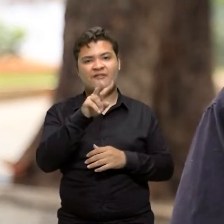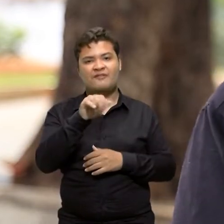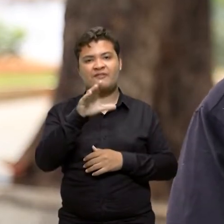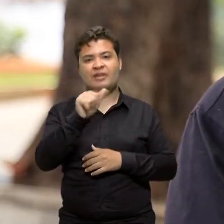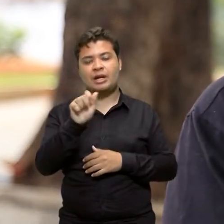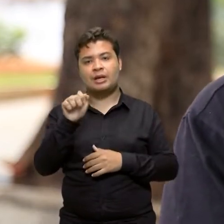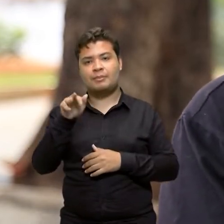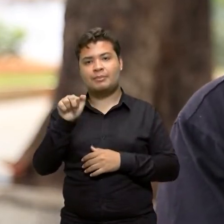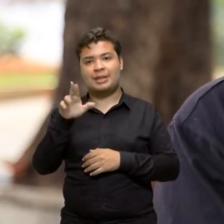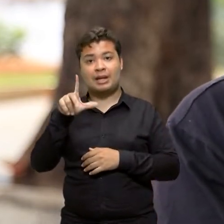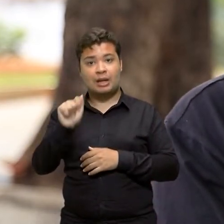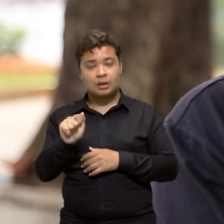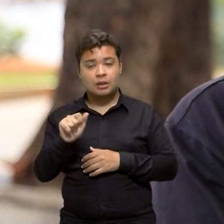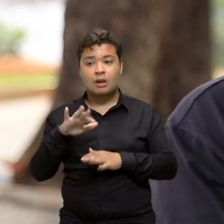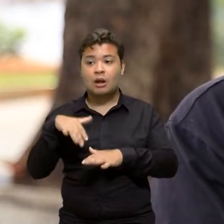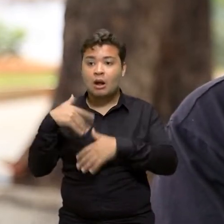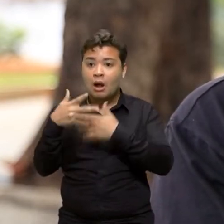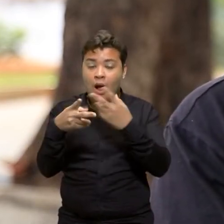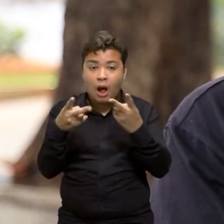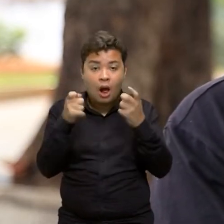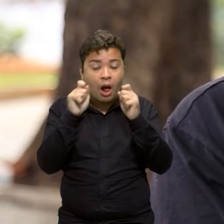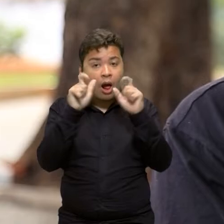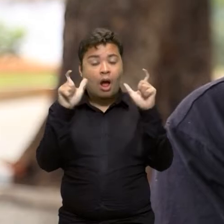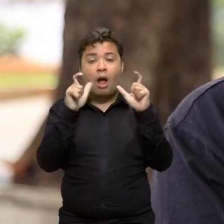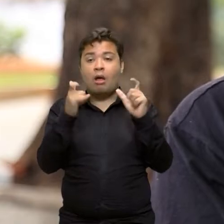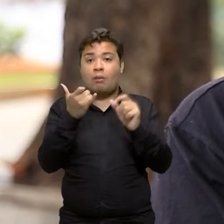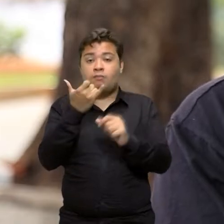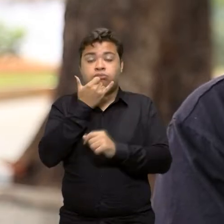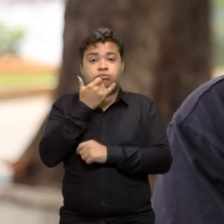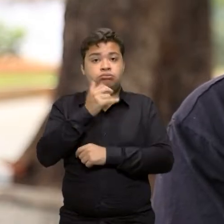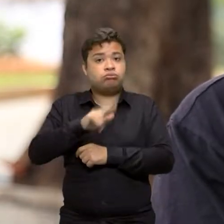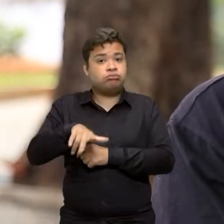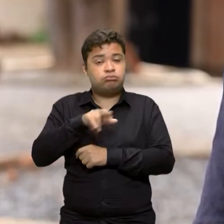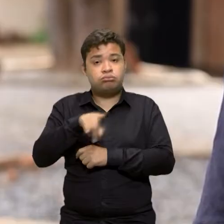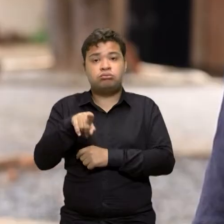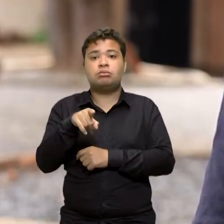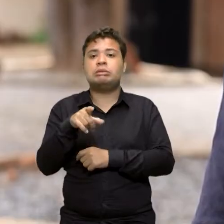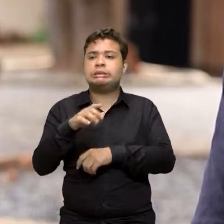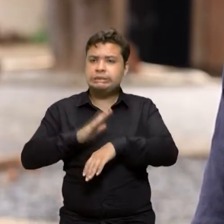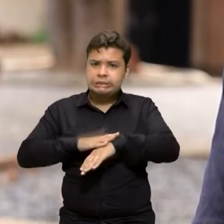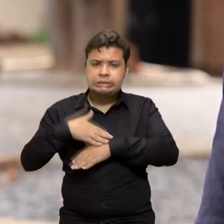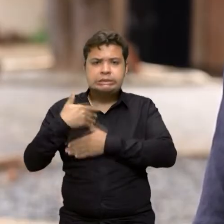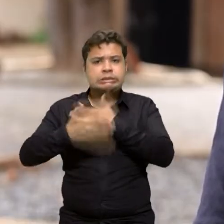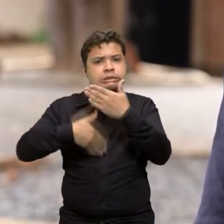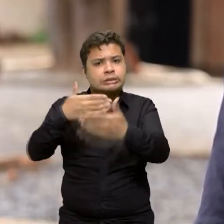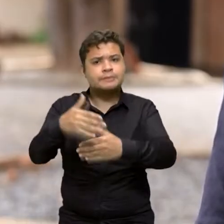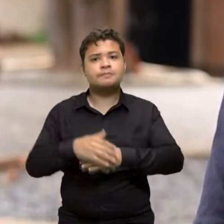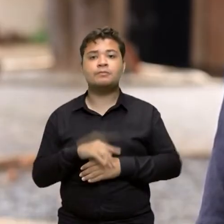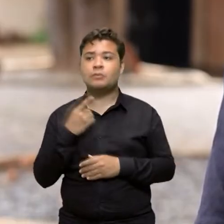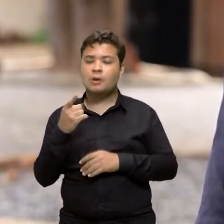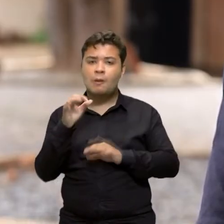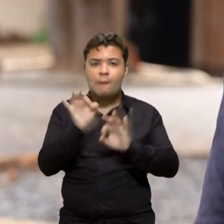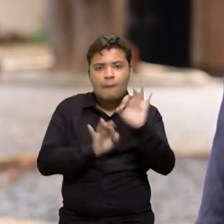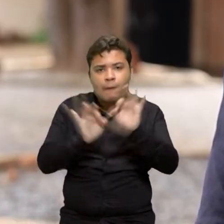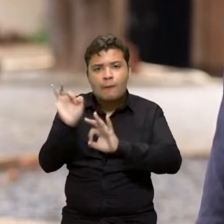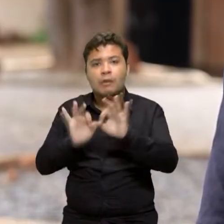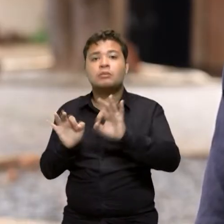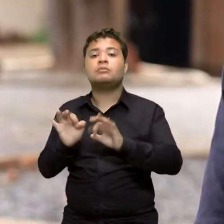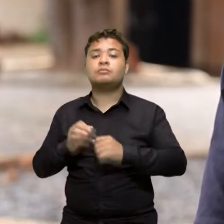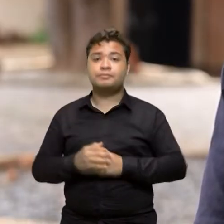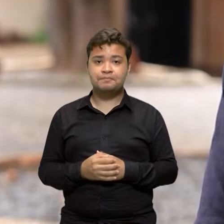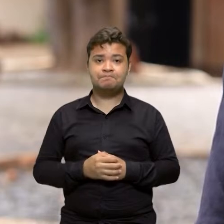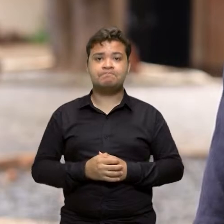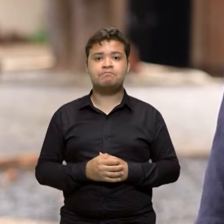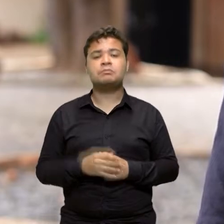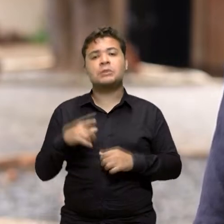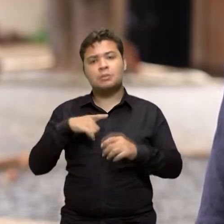gente foi percebendo que não era bem assim, que isso ia demorar um pouco mais do que o esperado. E já começamos a articular para o Vaca... E teve um movimento,